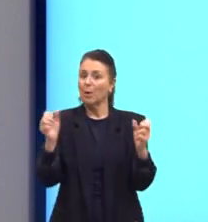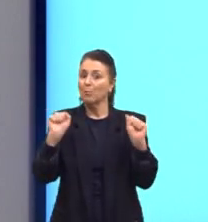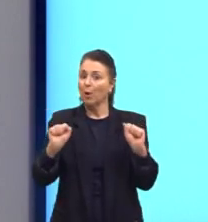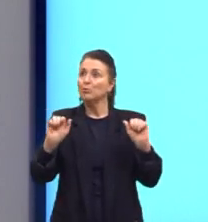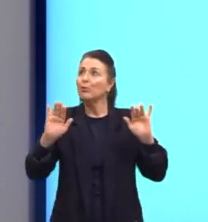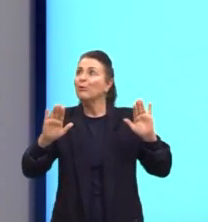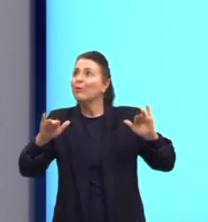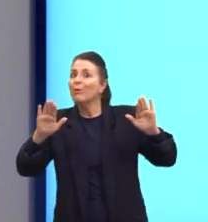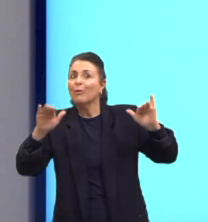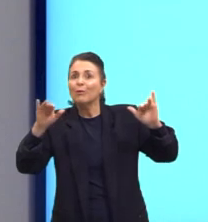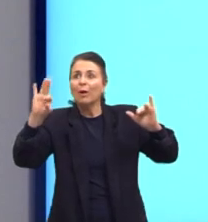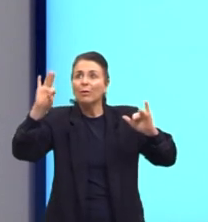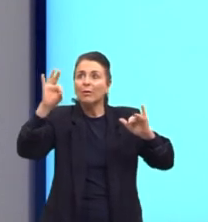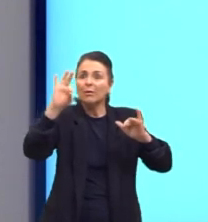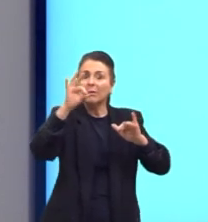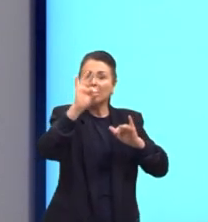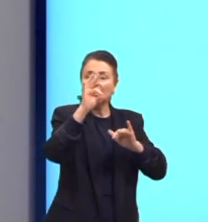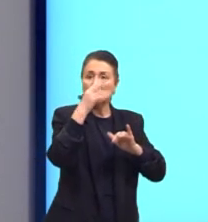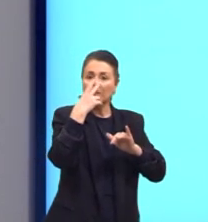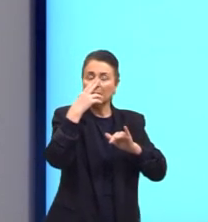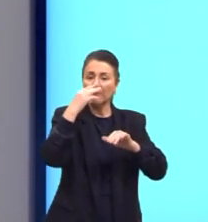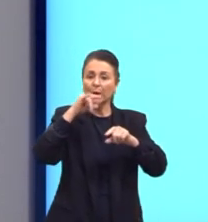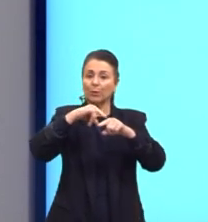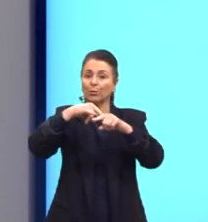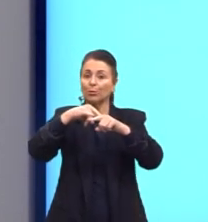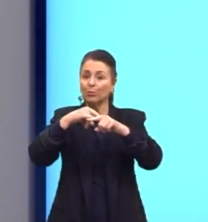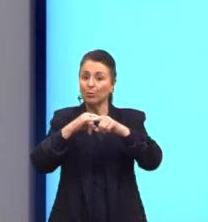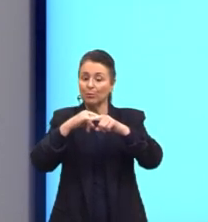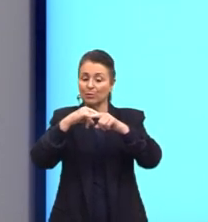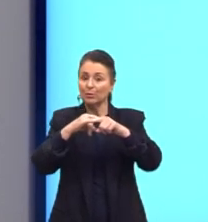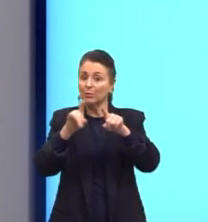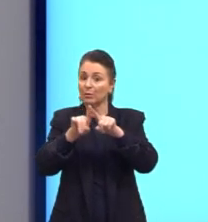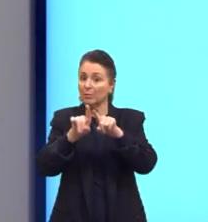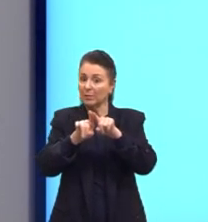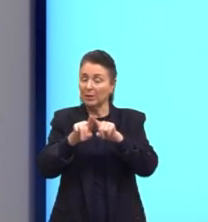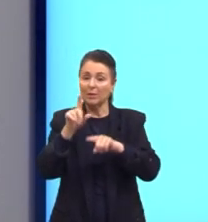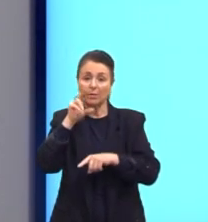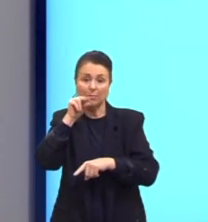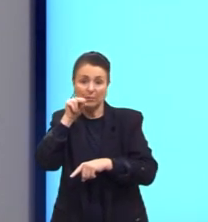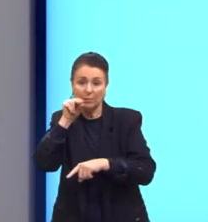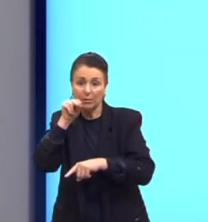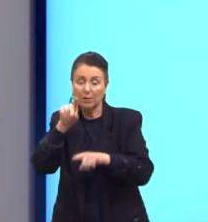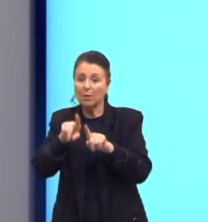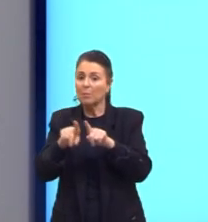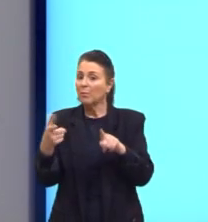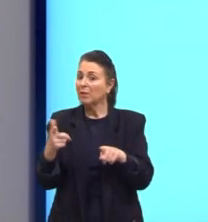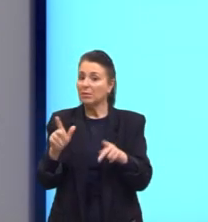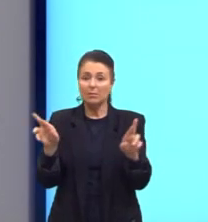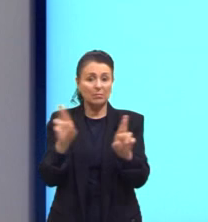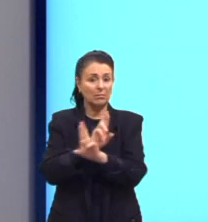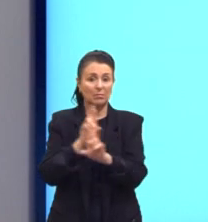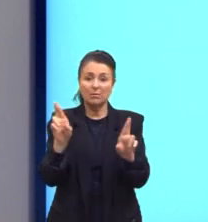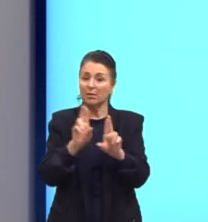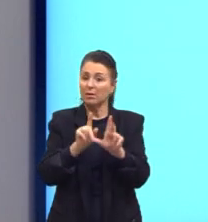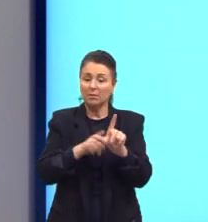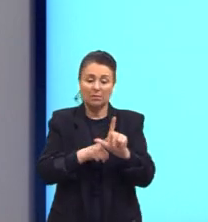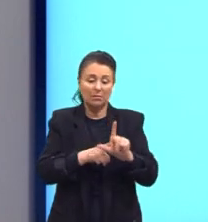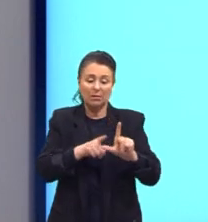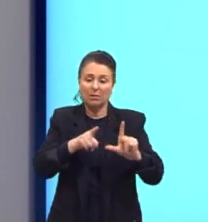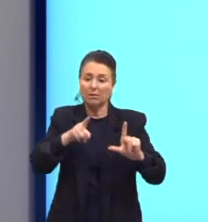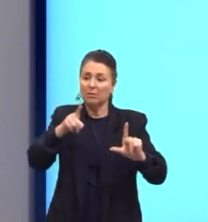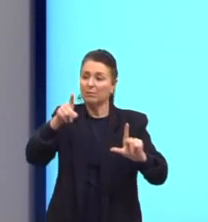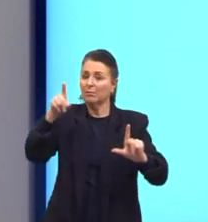voar é semelhante as asas de morcego de ave Mas ela não se relacionam evolutivamente